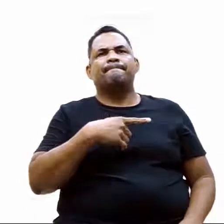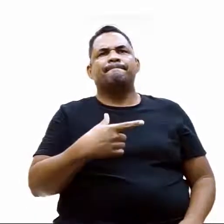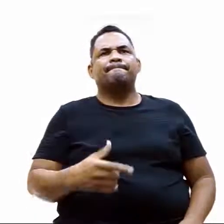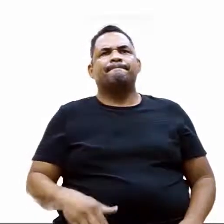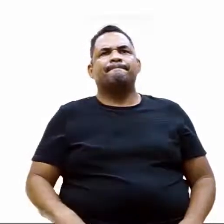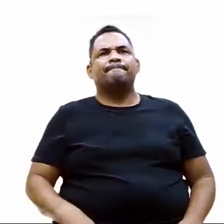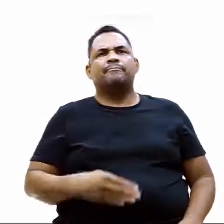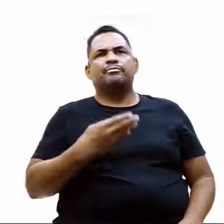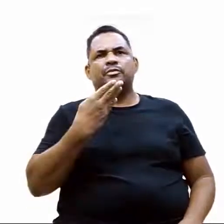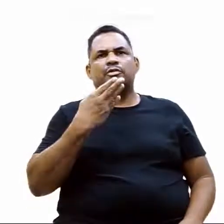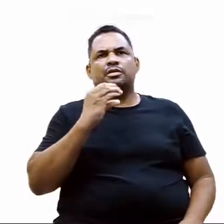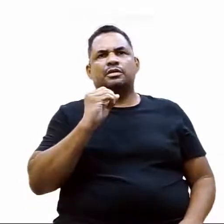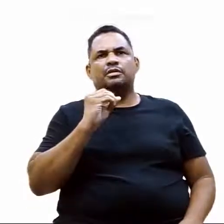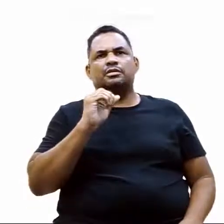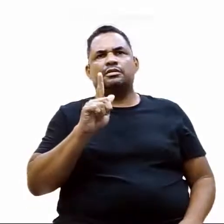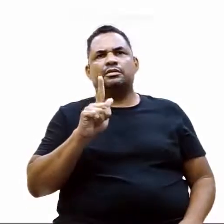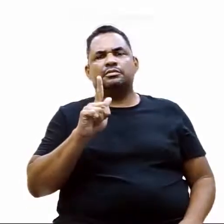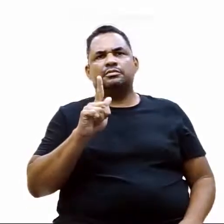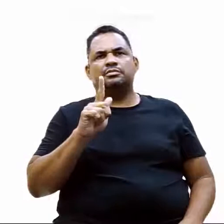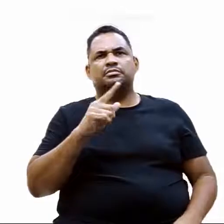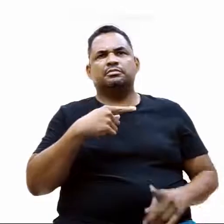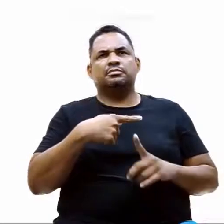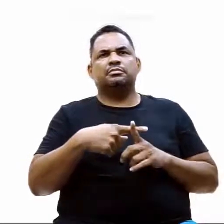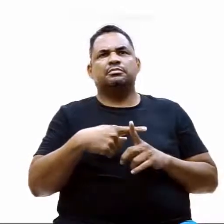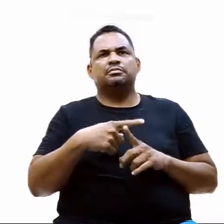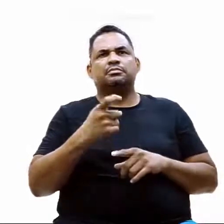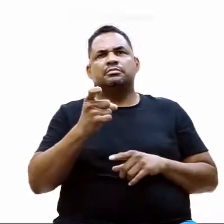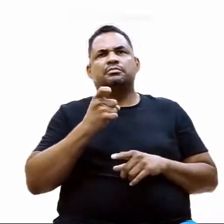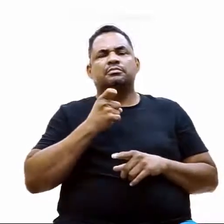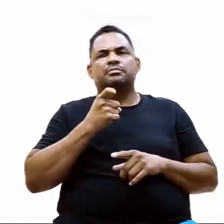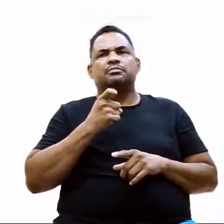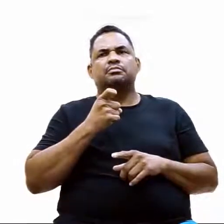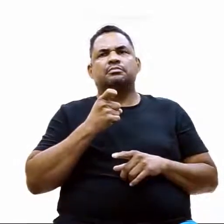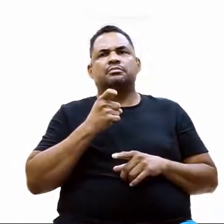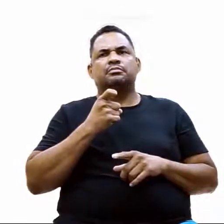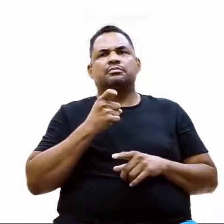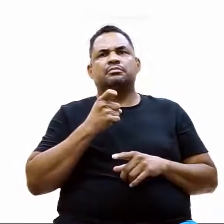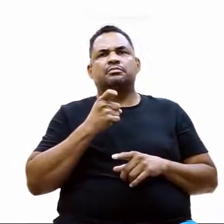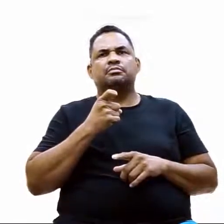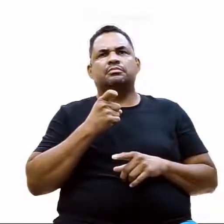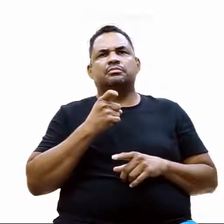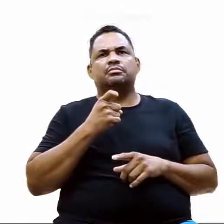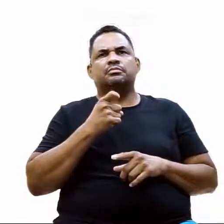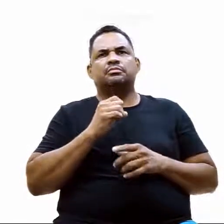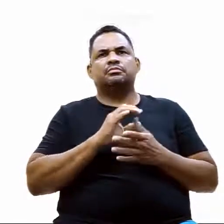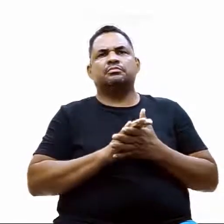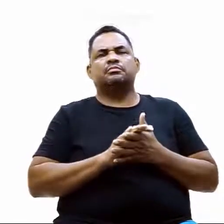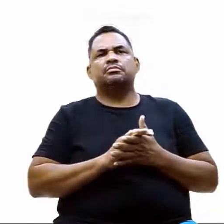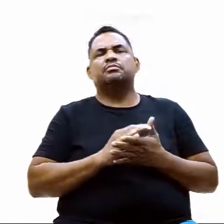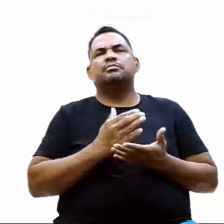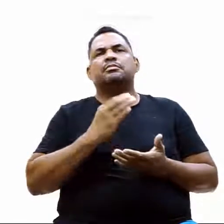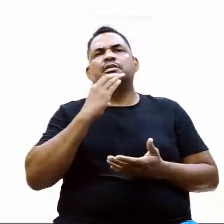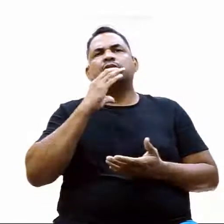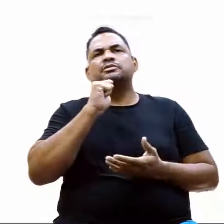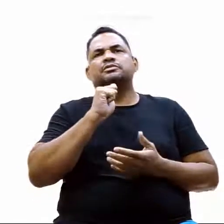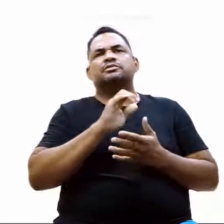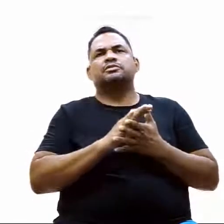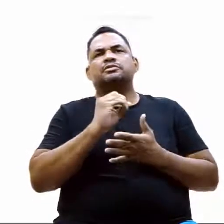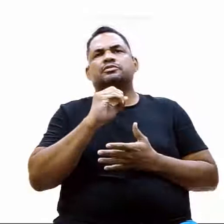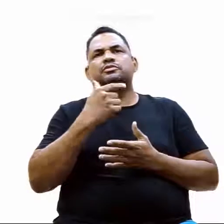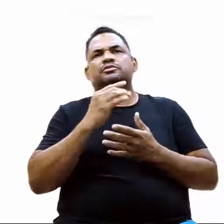40 gramas mais X, cálcio e oxigênio,